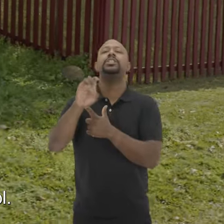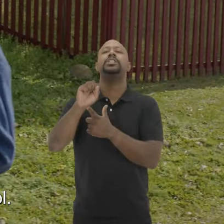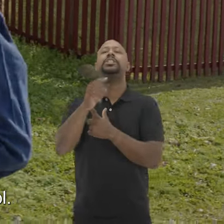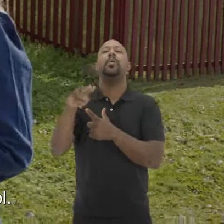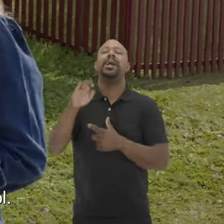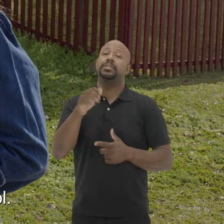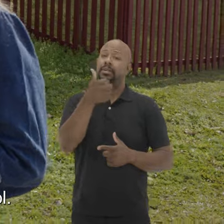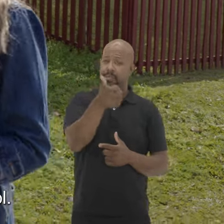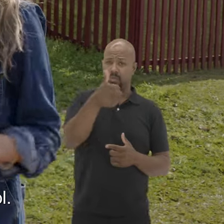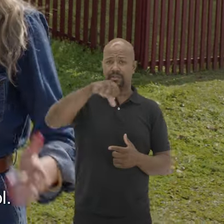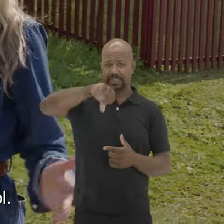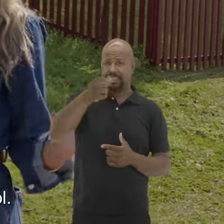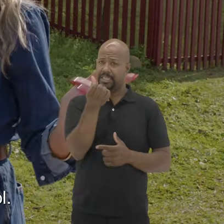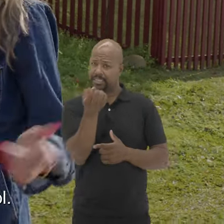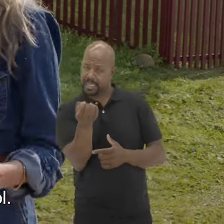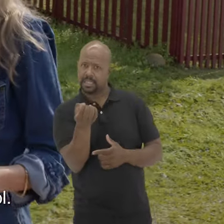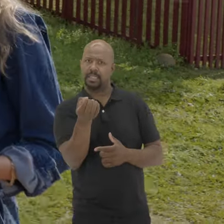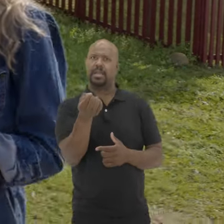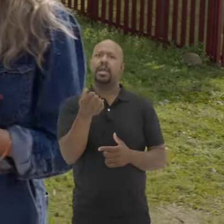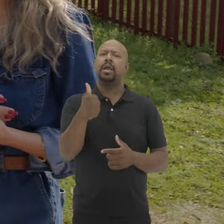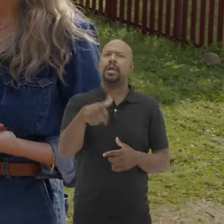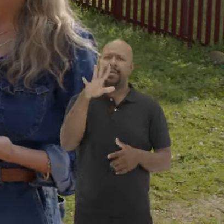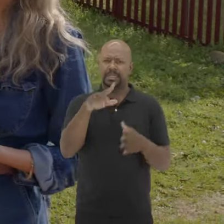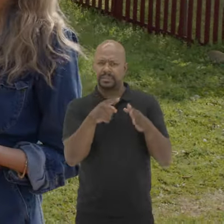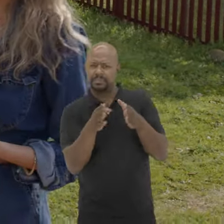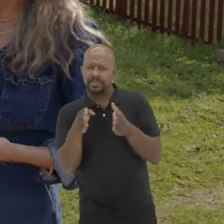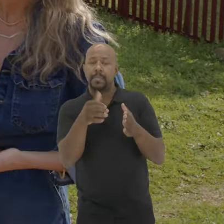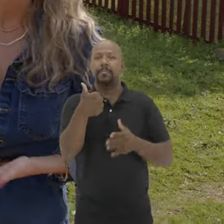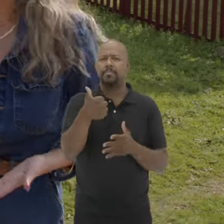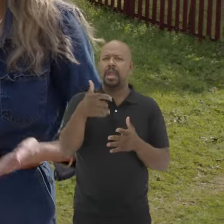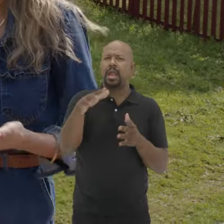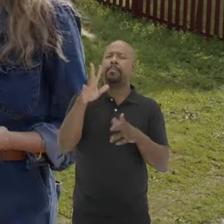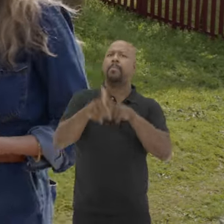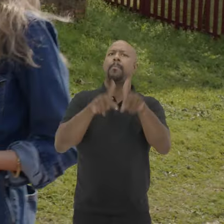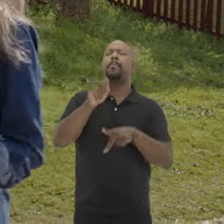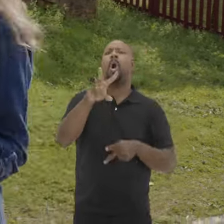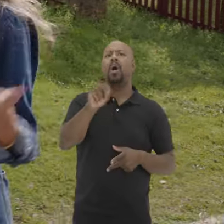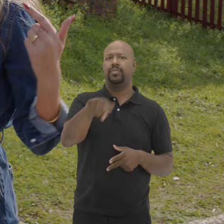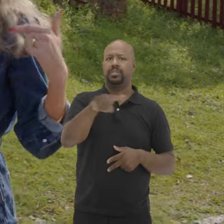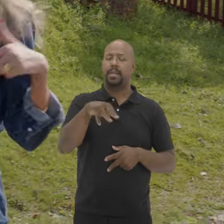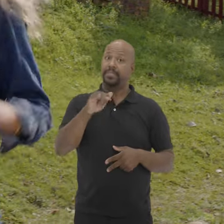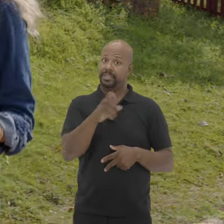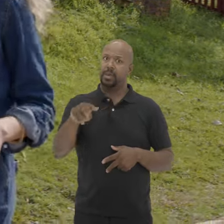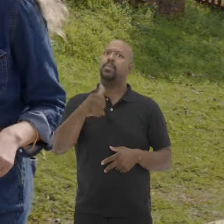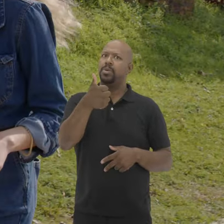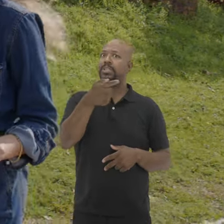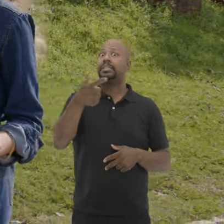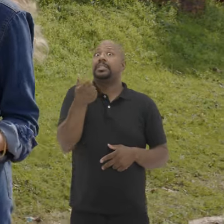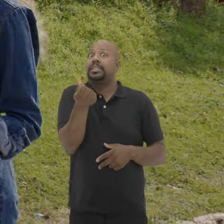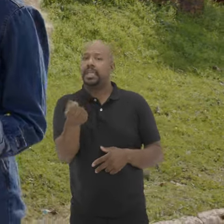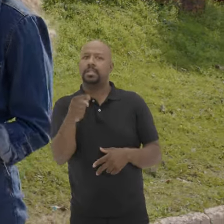1760 que pertencia ao império espanhol era ponta mais avançada do Sete Povos das Missões e era também